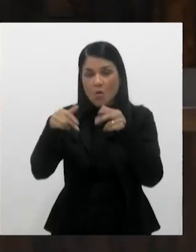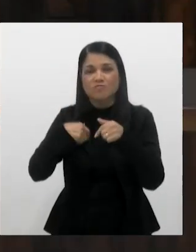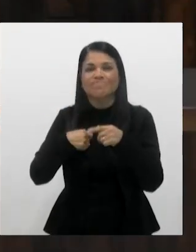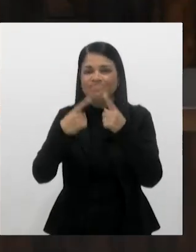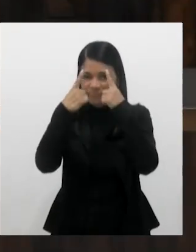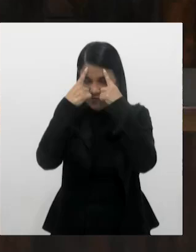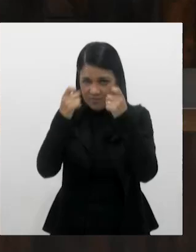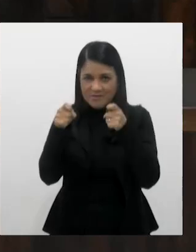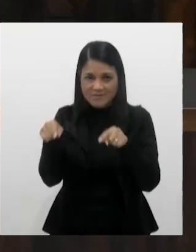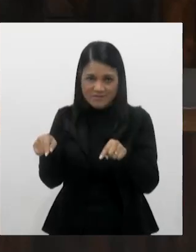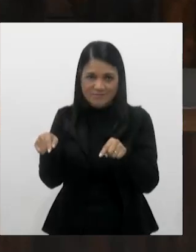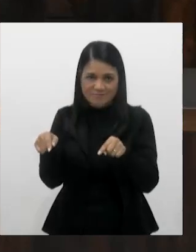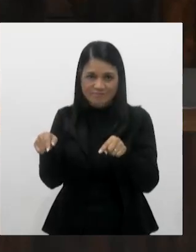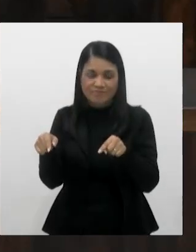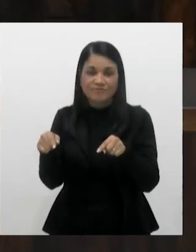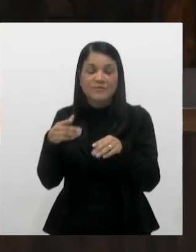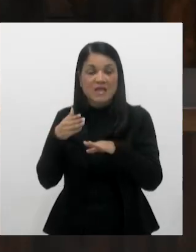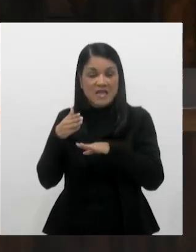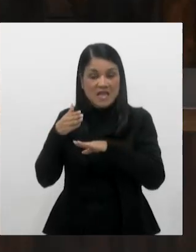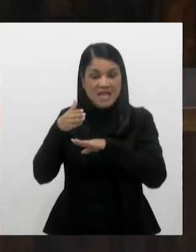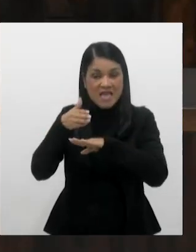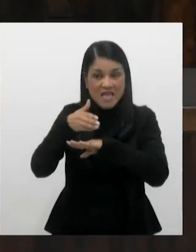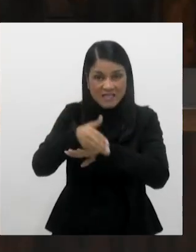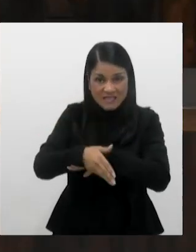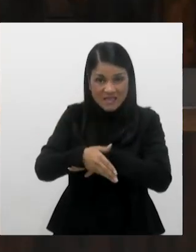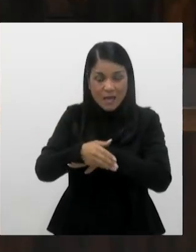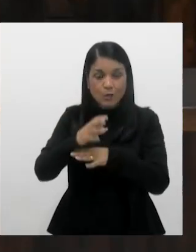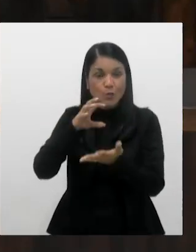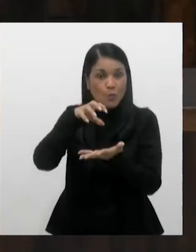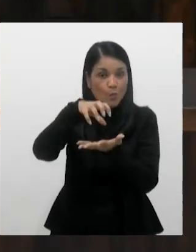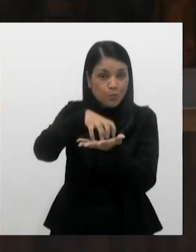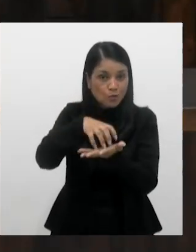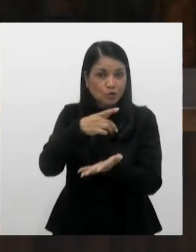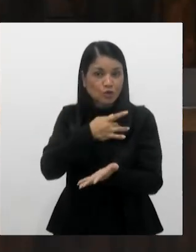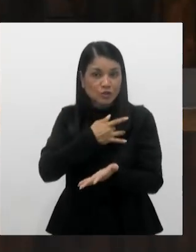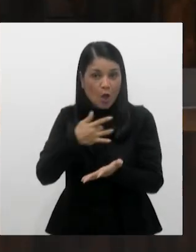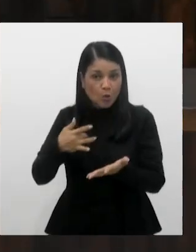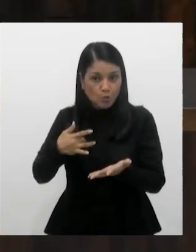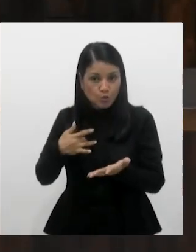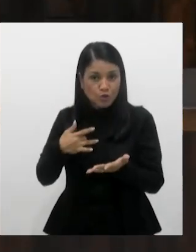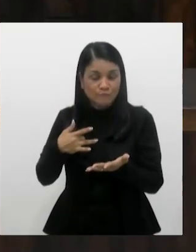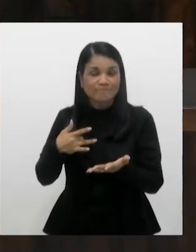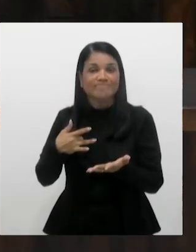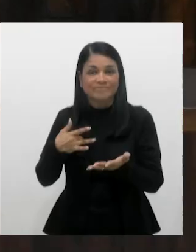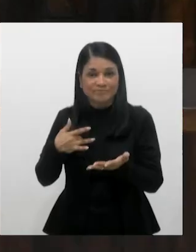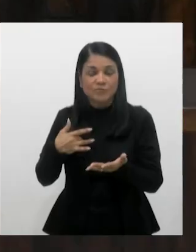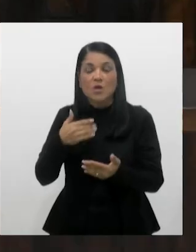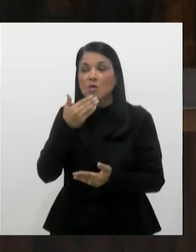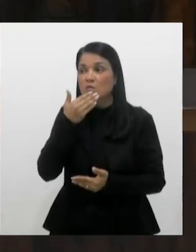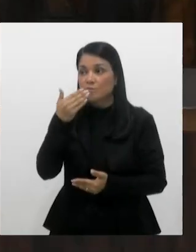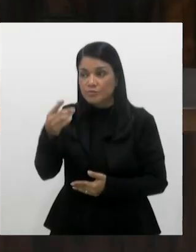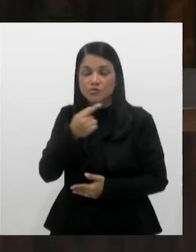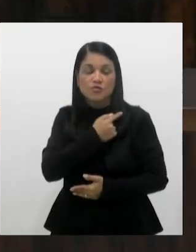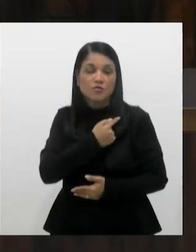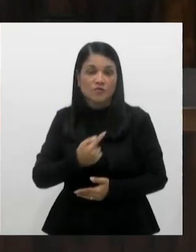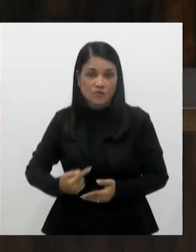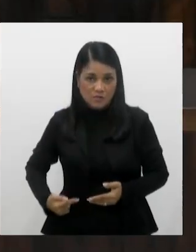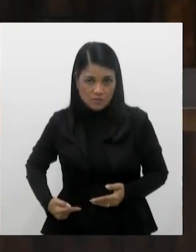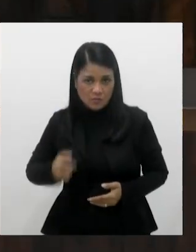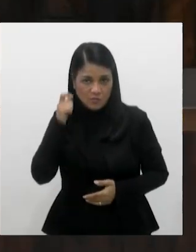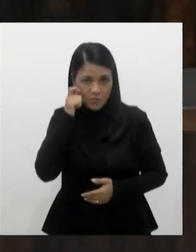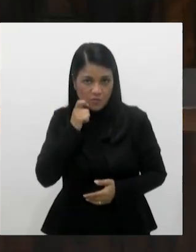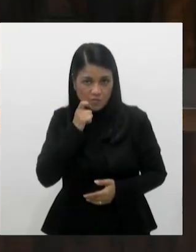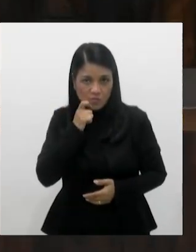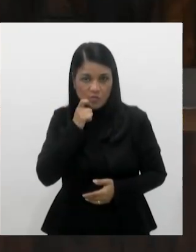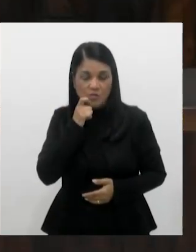segurança, tá? Eles entraram nos postos de saúde e fecharam os postos de saúde. Quero pedir ao nosso governador Cláudio Castro, o